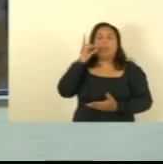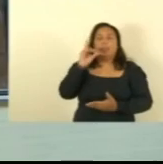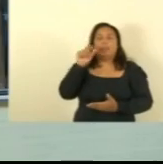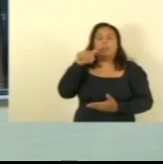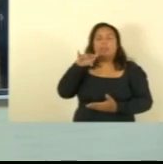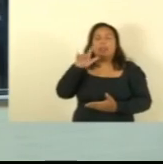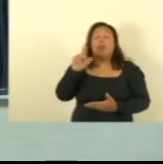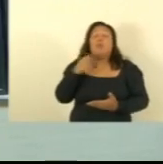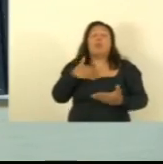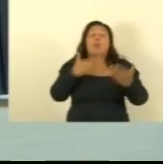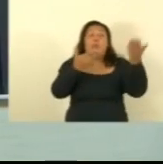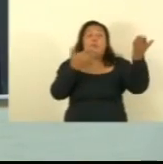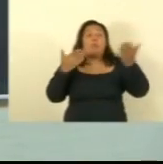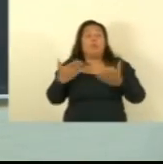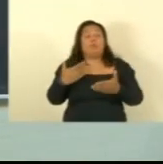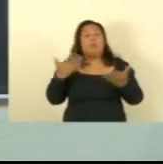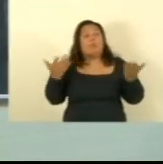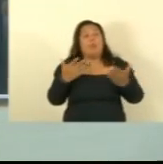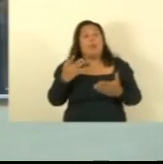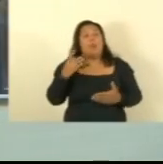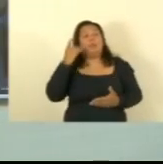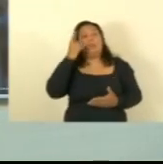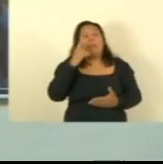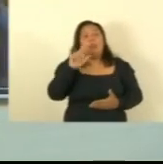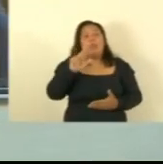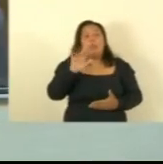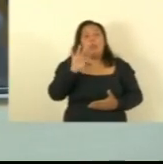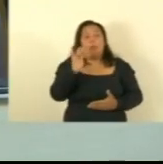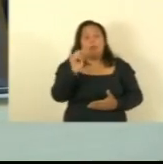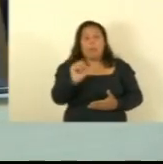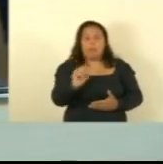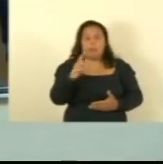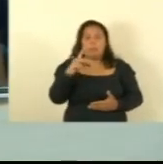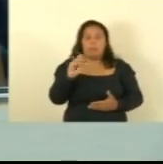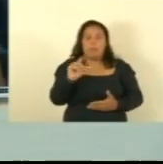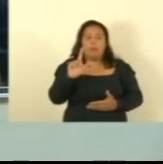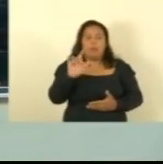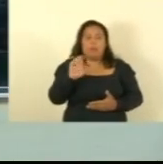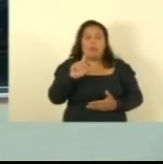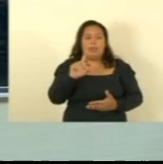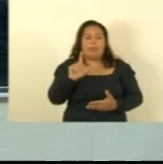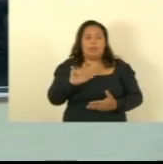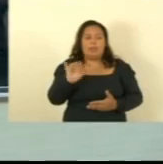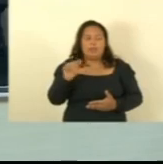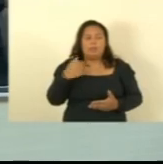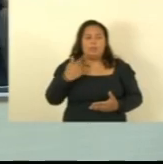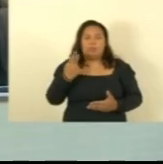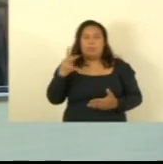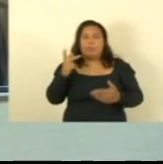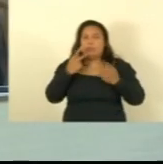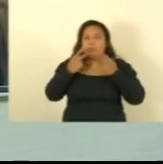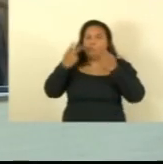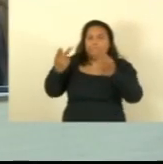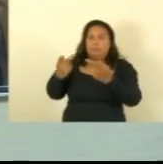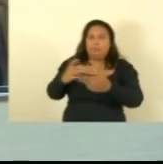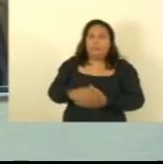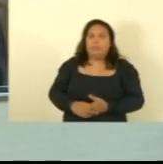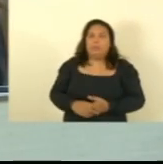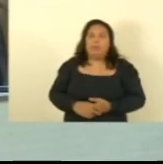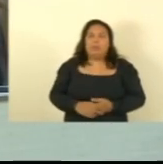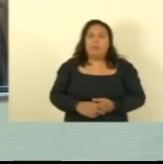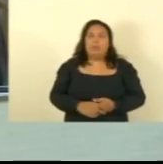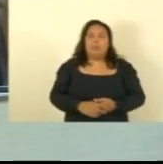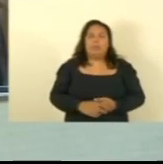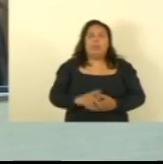e convido o deputado Lucas Polésio, deputado mais jovem da Assembleia, para fazer o seu próximo pronunciamento. Com a palavra,